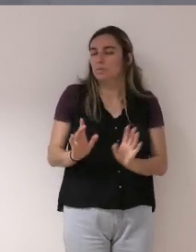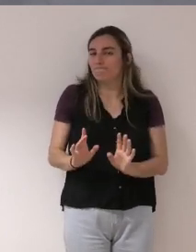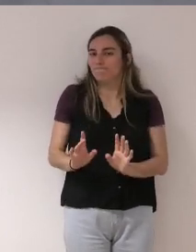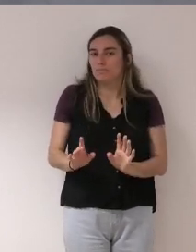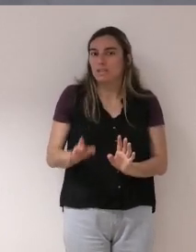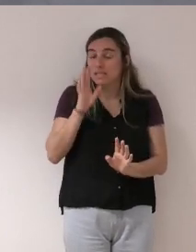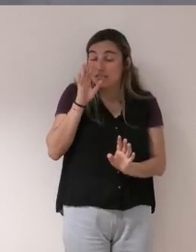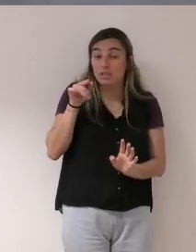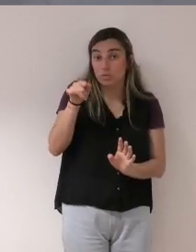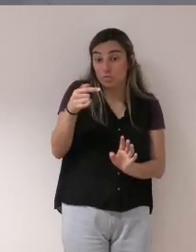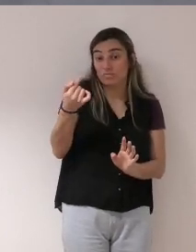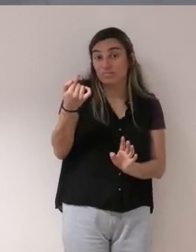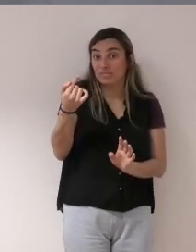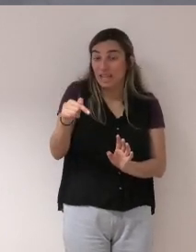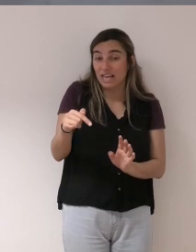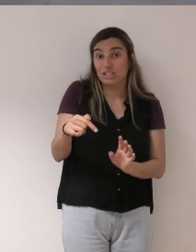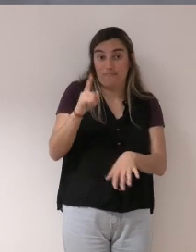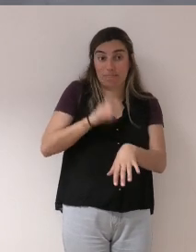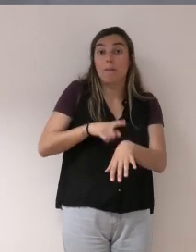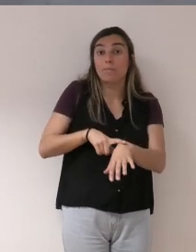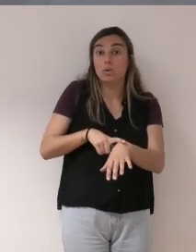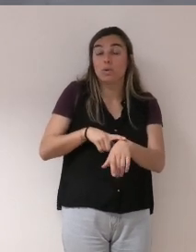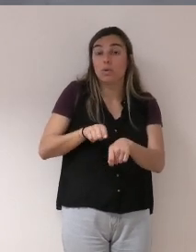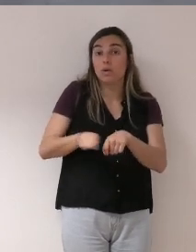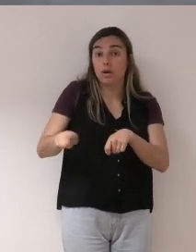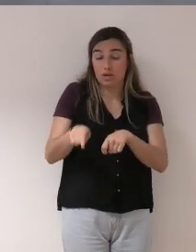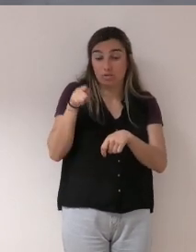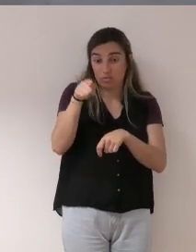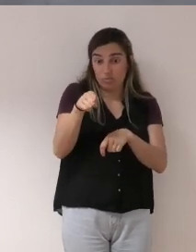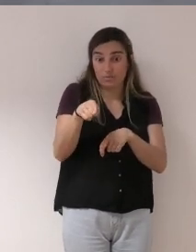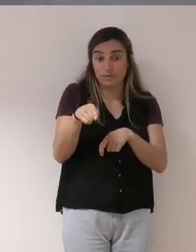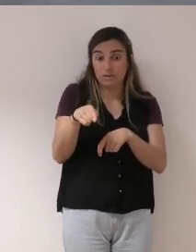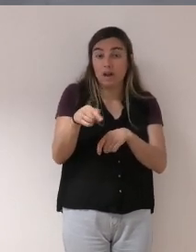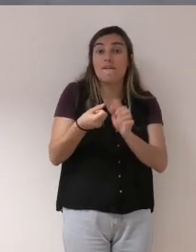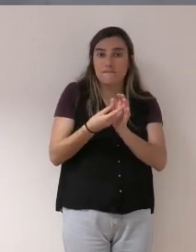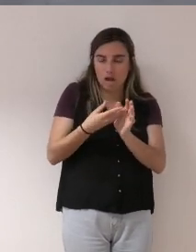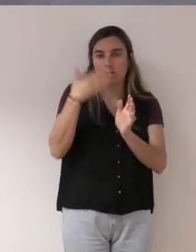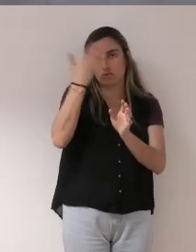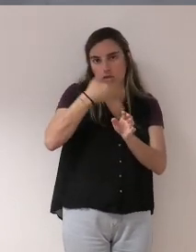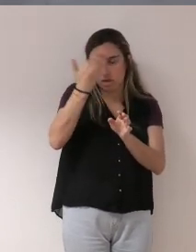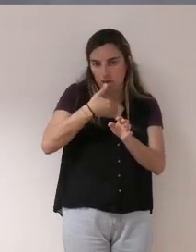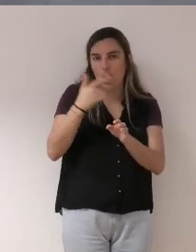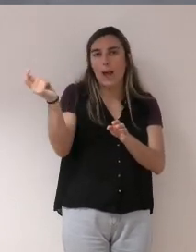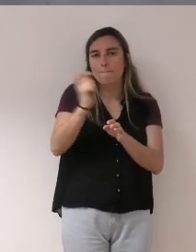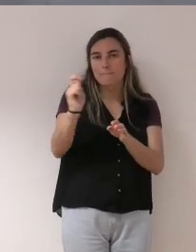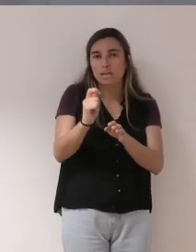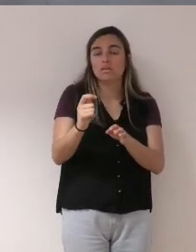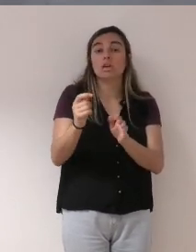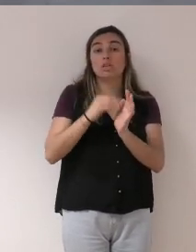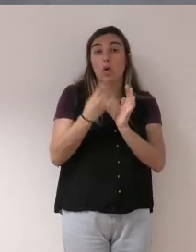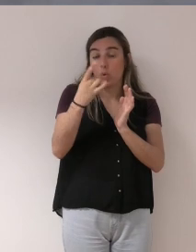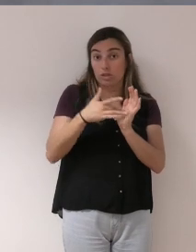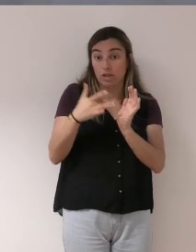Se quer dizer que tem o privilégio, tem tempo para estar vários dias, meses a escrever um livro,